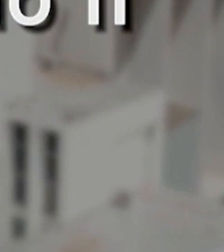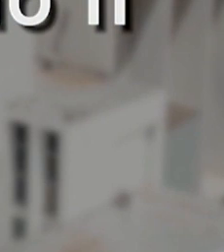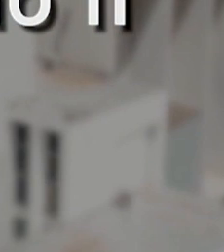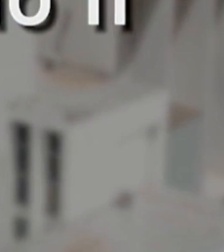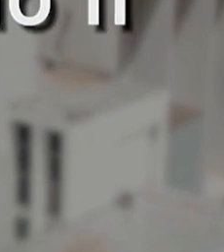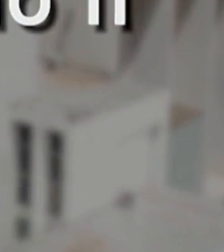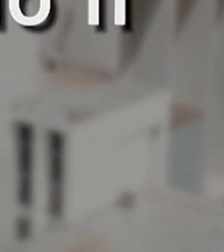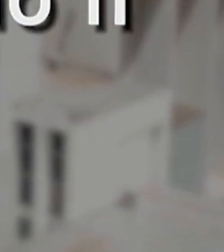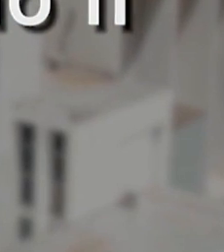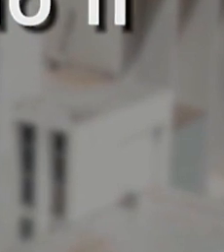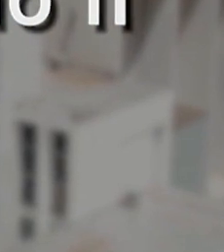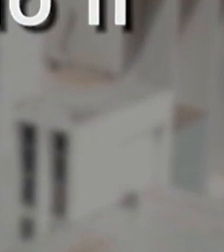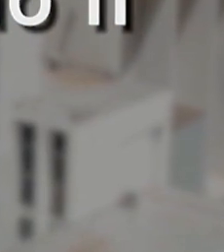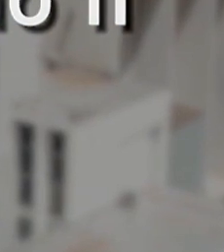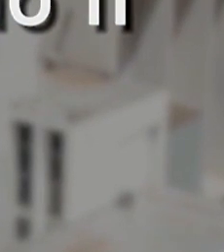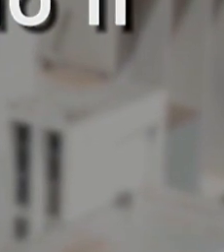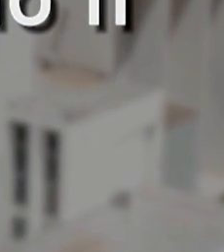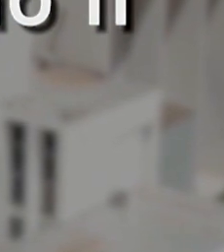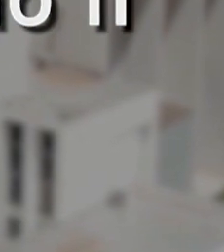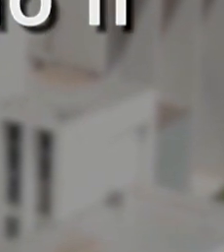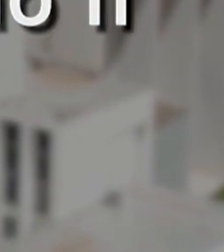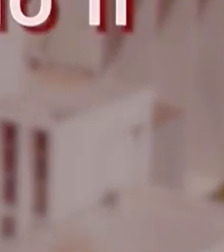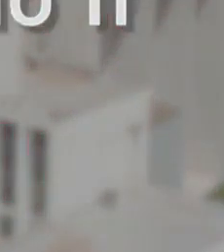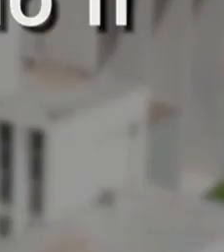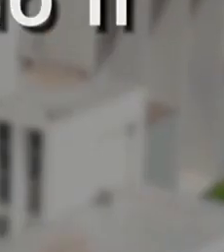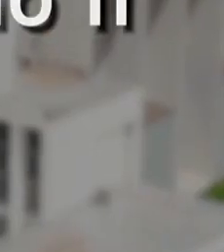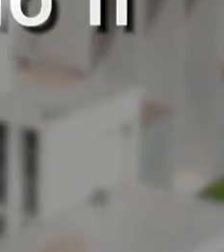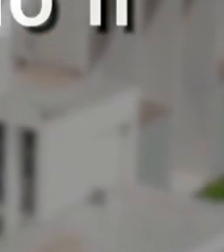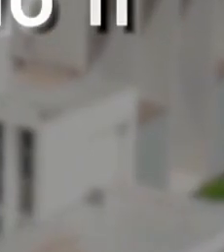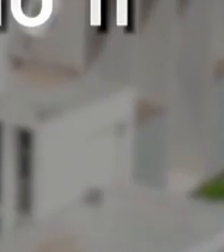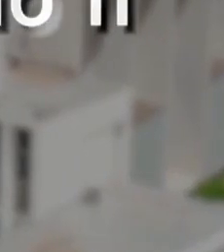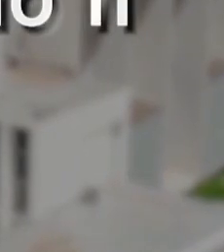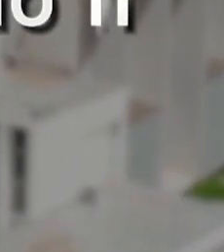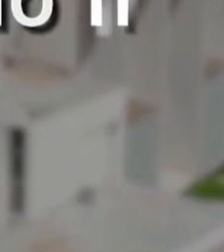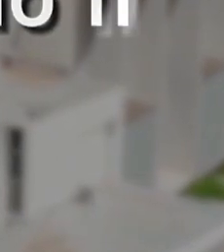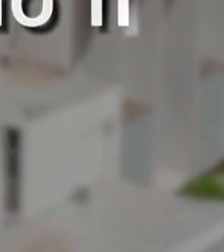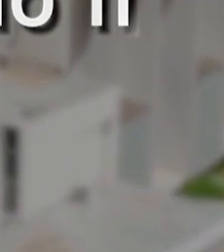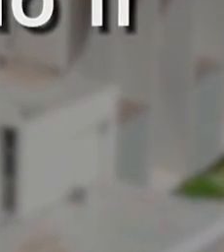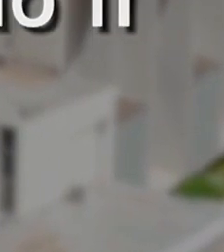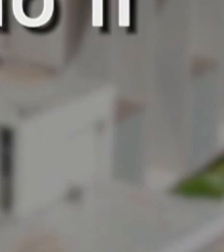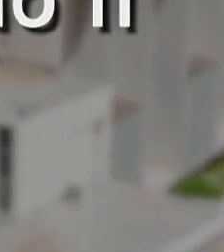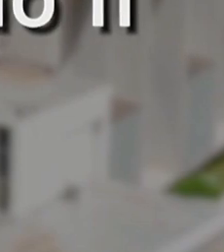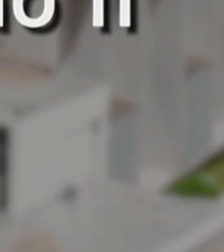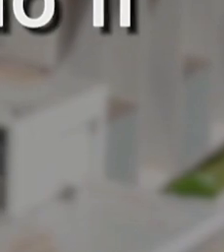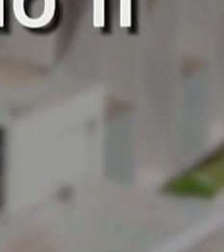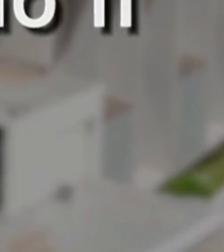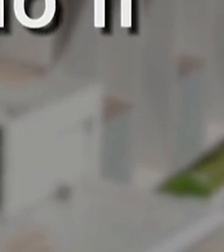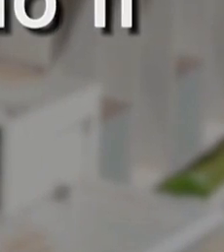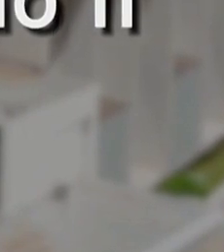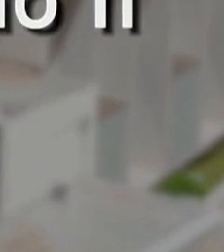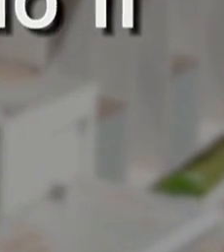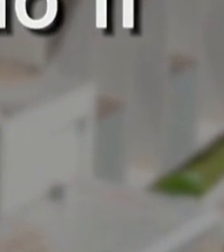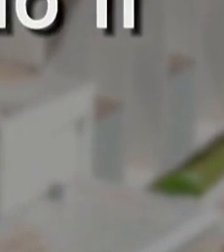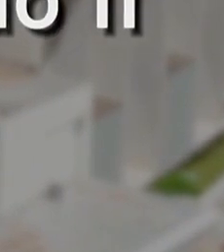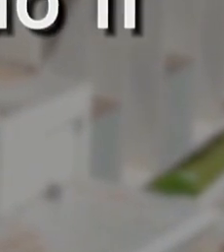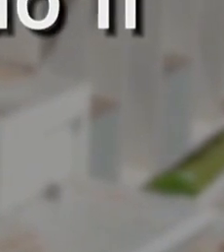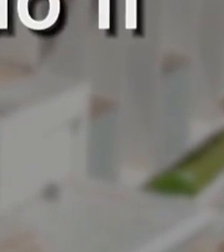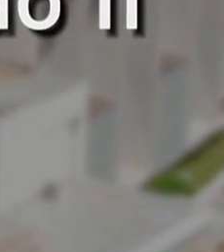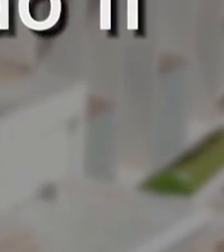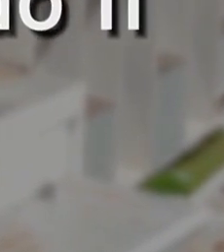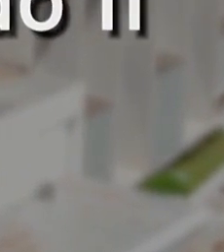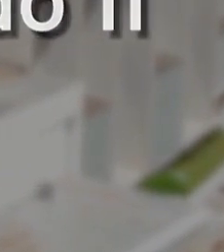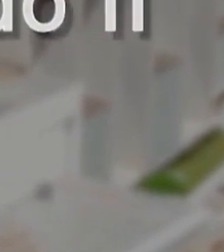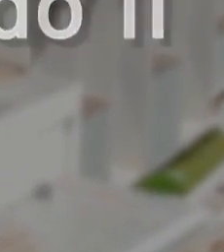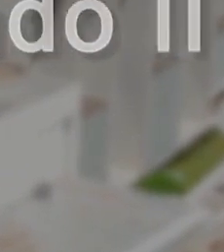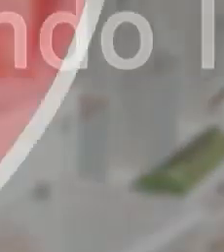da IMB no Riacho Fundo 2 foi aprovado pela Central de Aprovação de